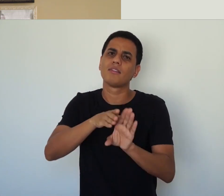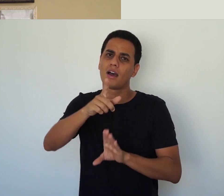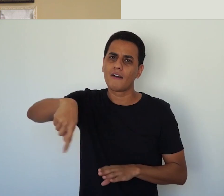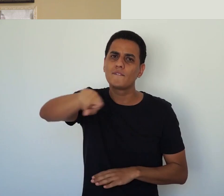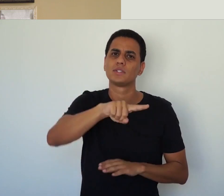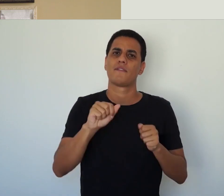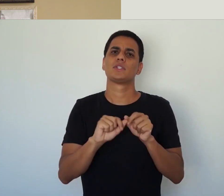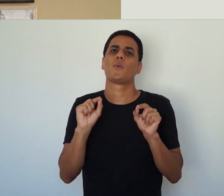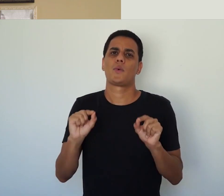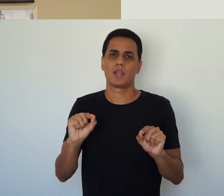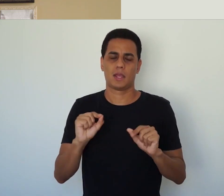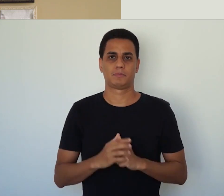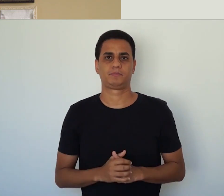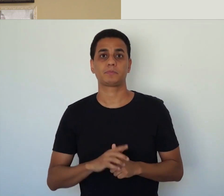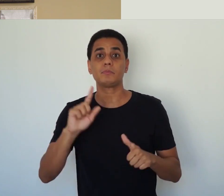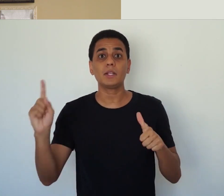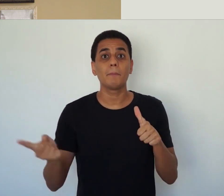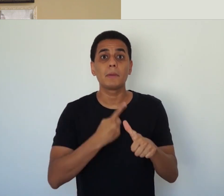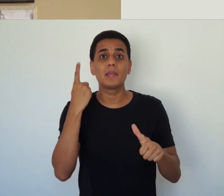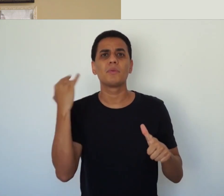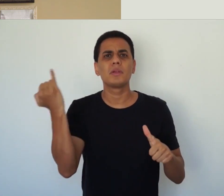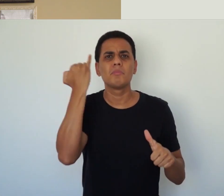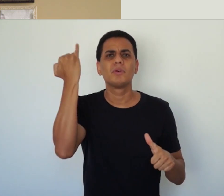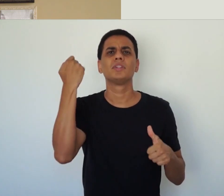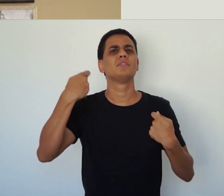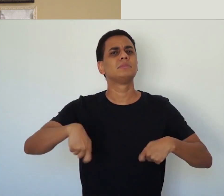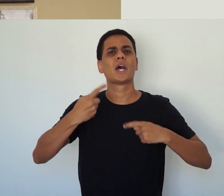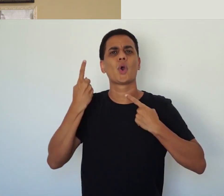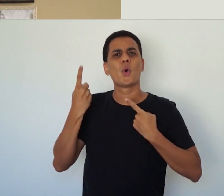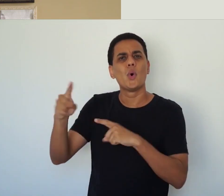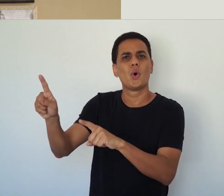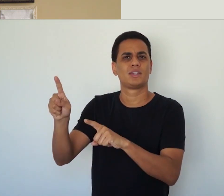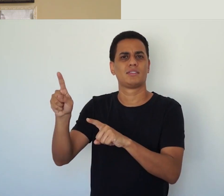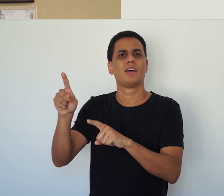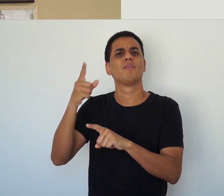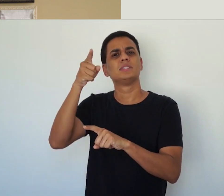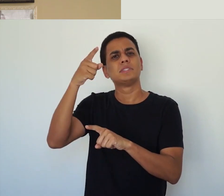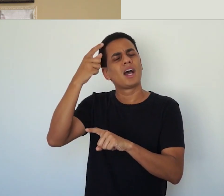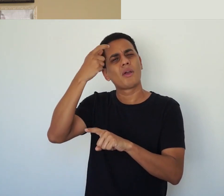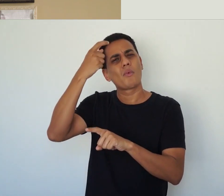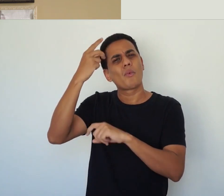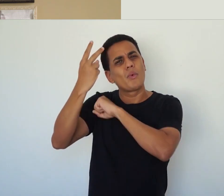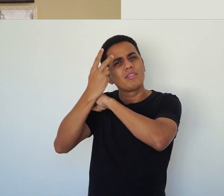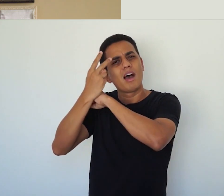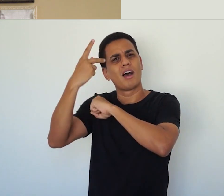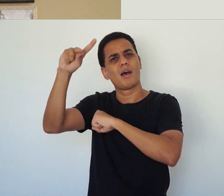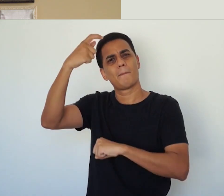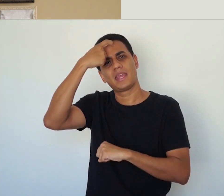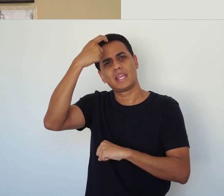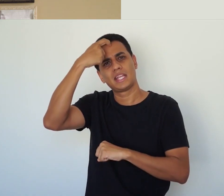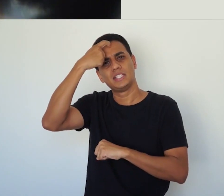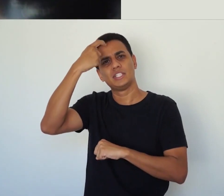dando algumas orientações bem práticas. Em primeiro lugar, eu quero dizer que você precisa combater isso guardando a sua mente,